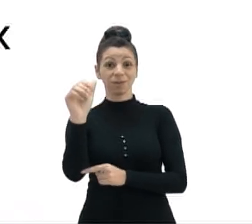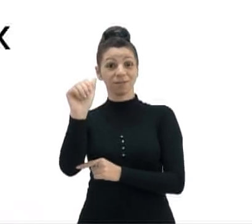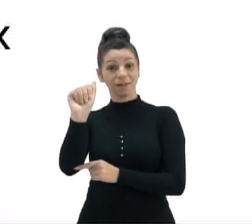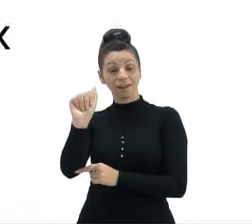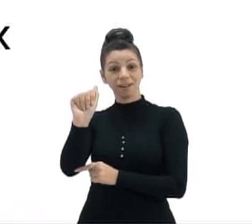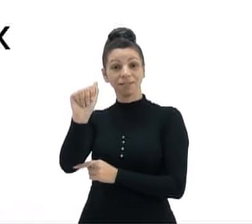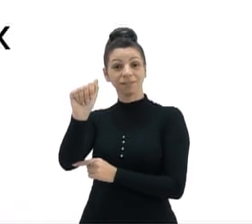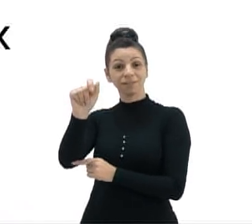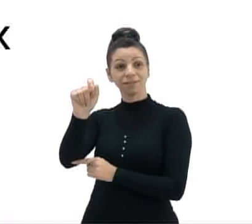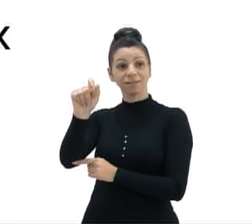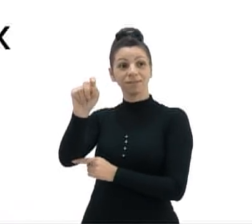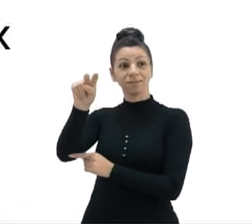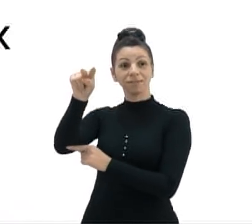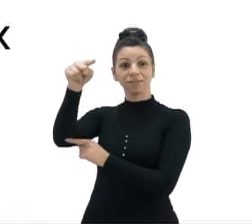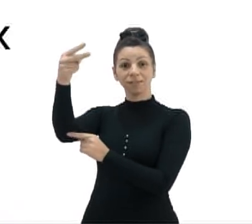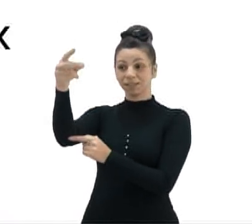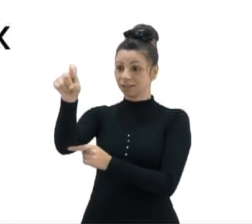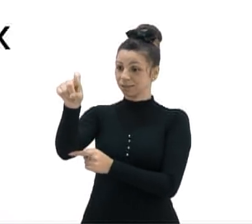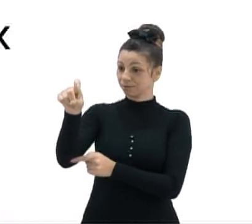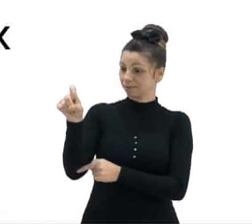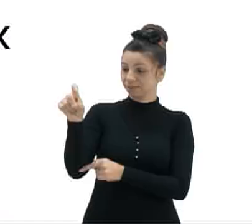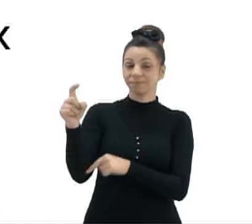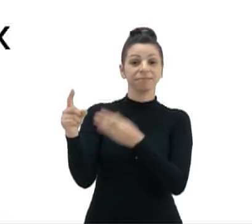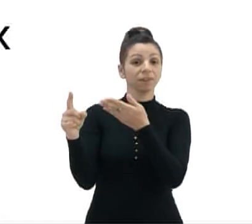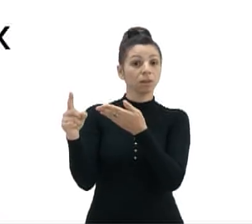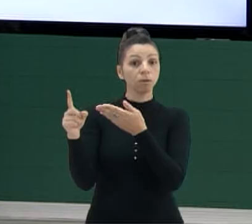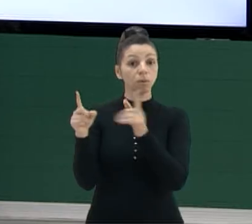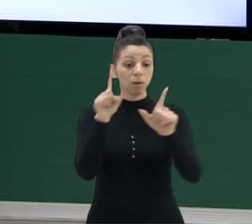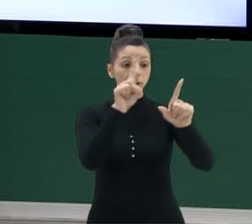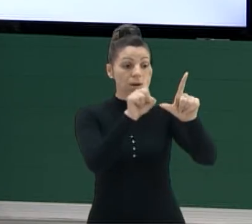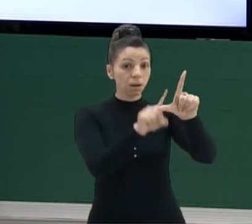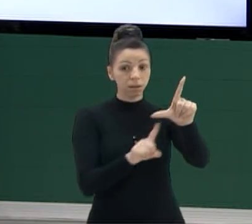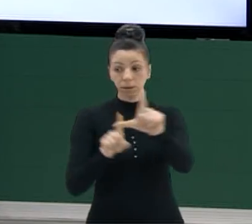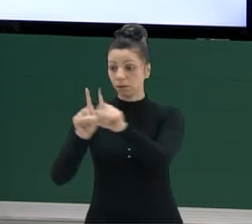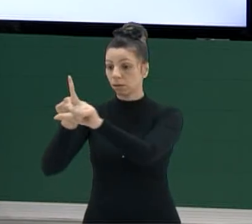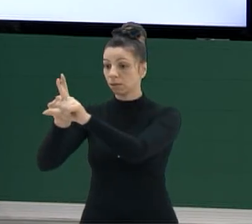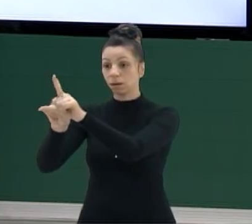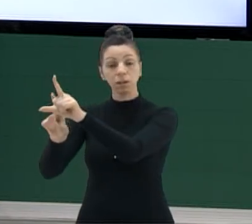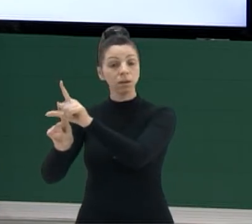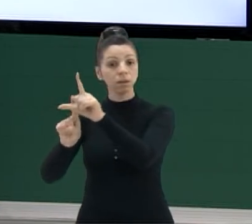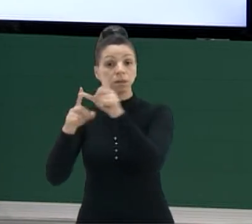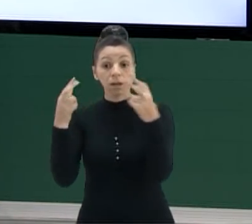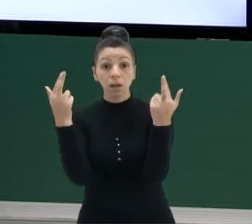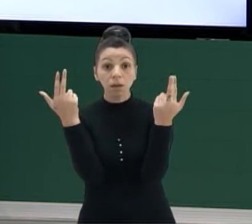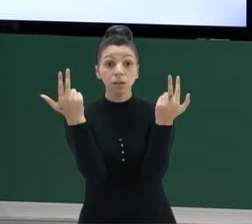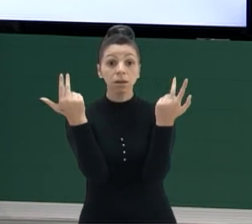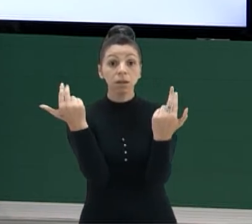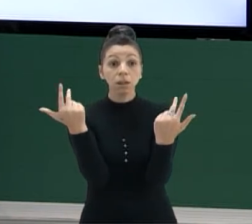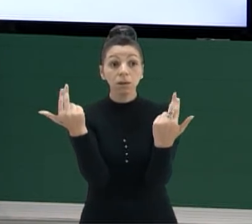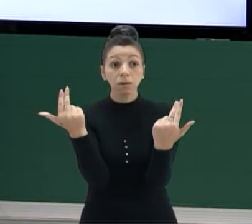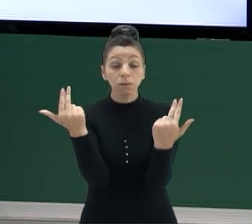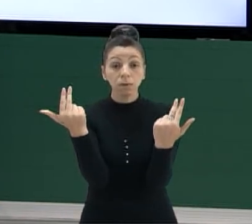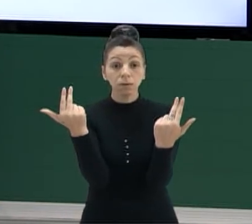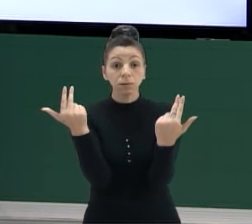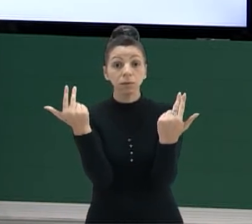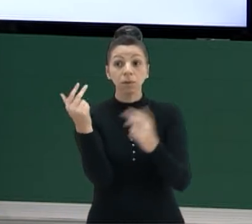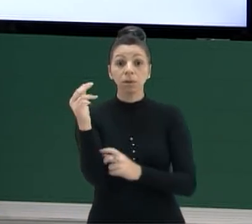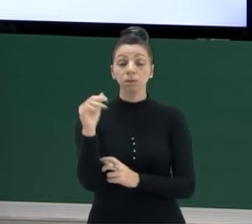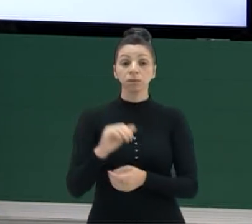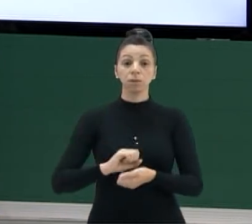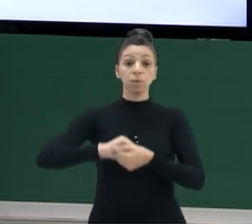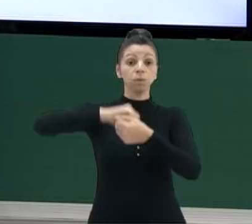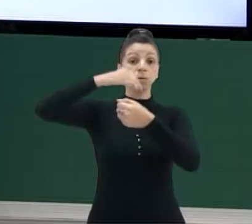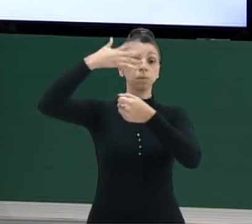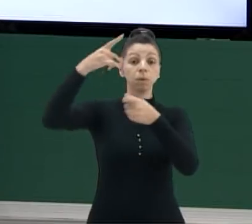ao quadrado x. Então, se as letras são iguais, junto com os seus expoentes, são monômios semelhantes. Qual